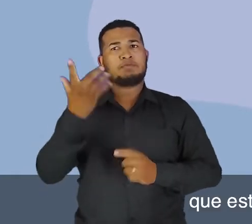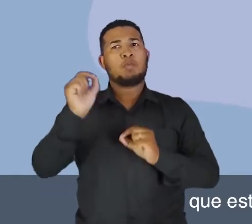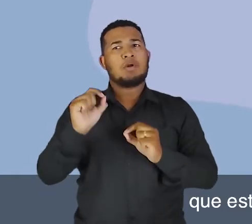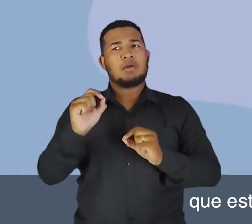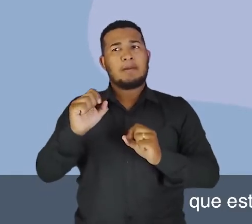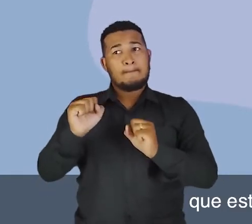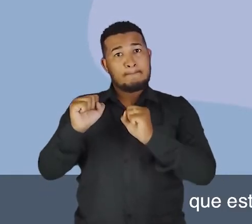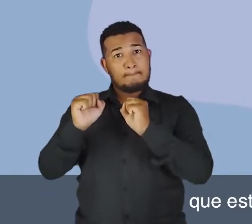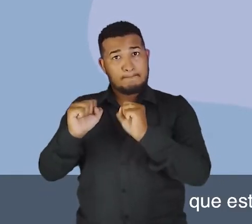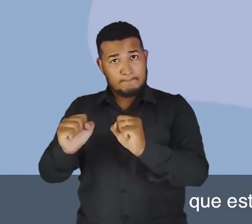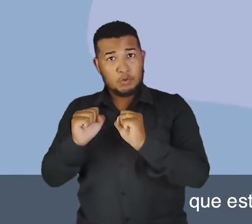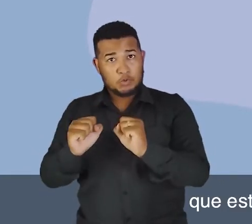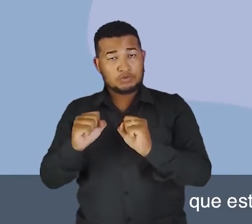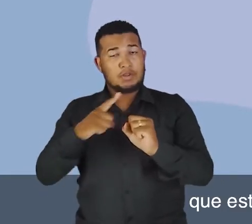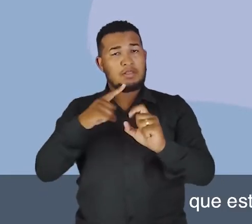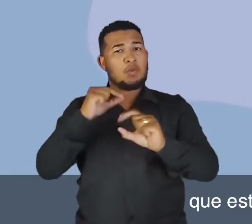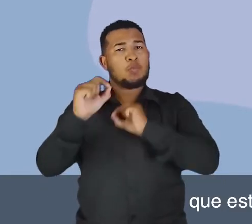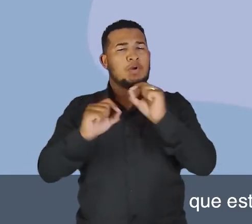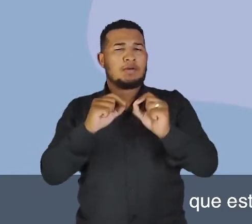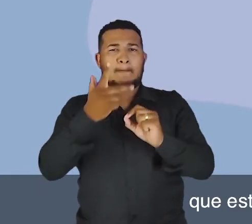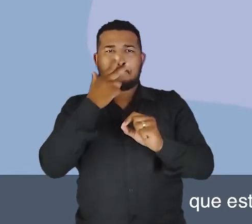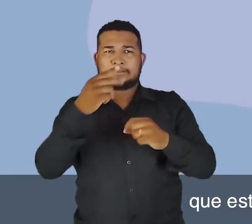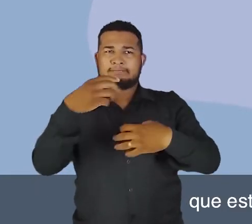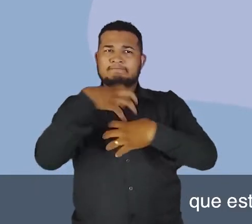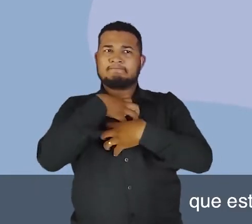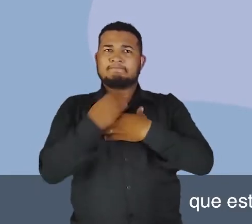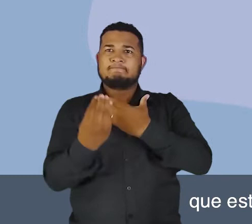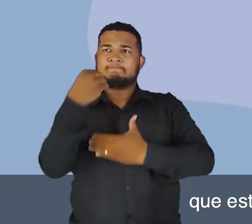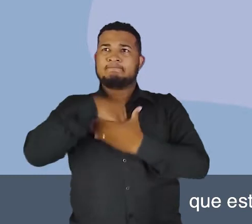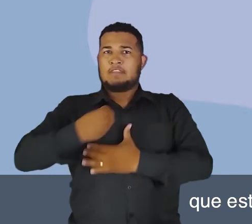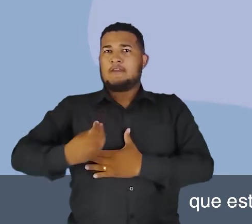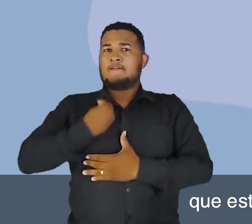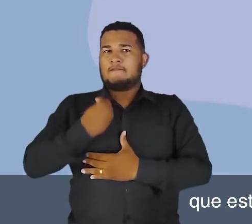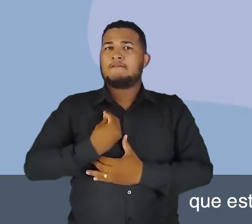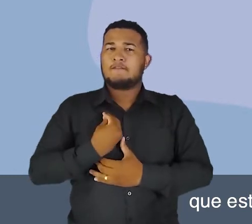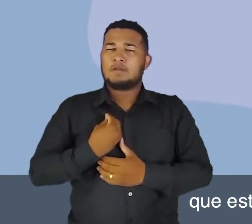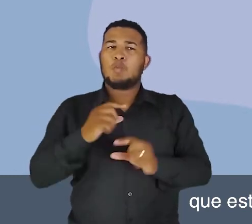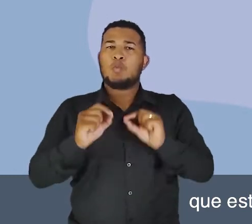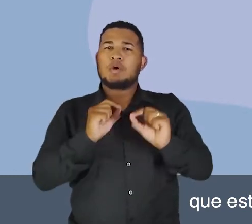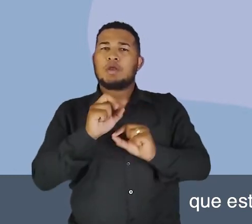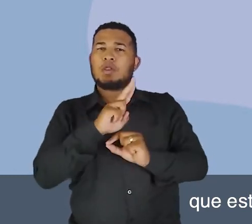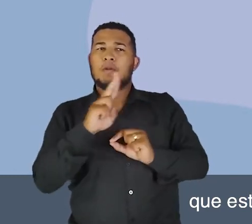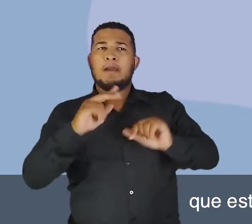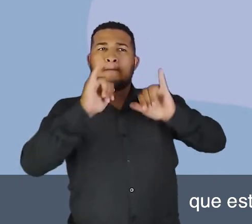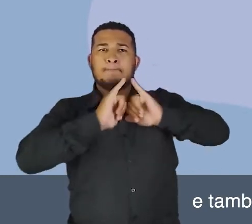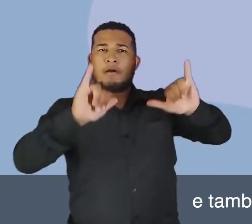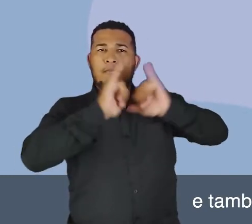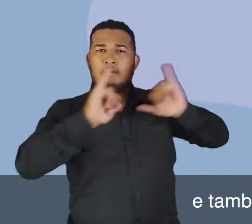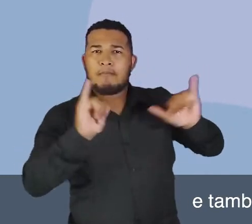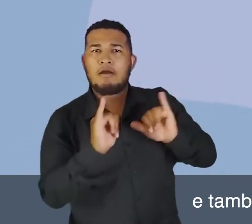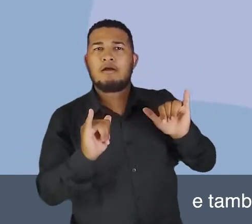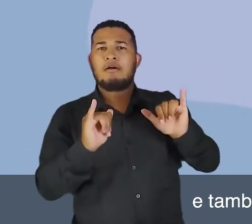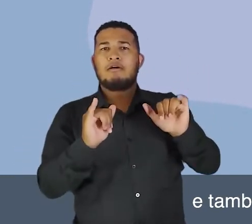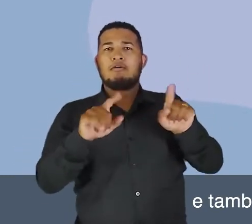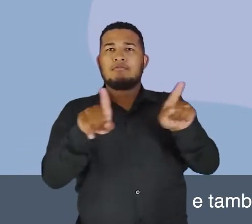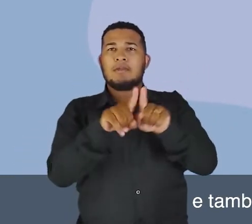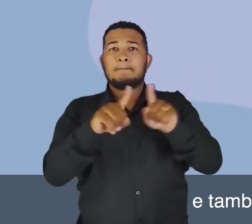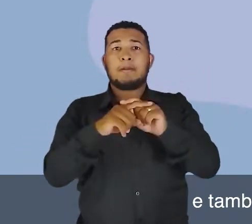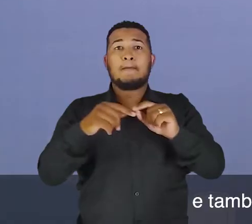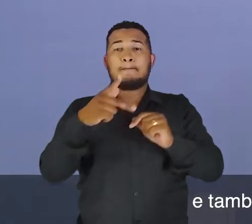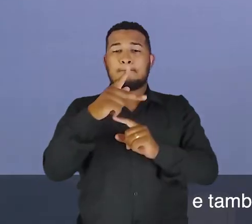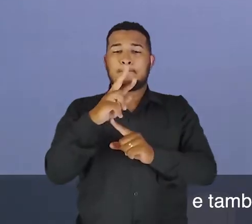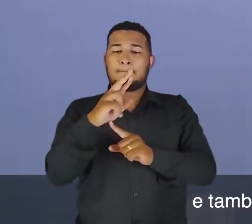poder, que está estabelecendo as nossas vidas no marketing, na publicidade e também na